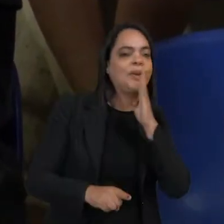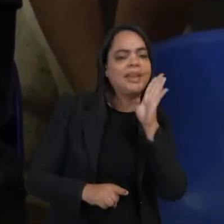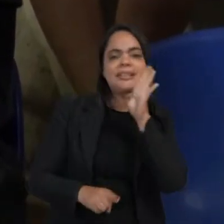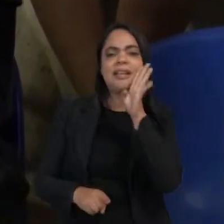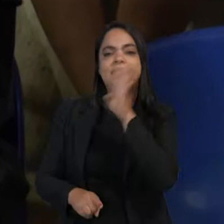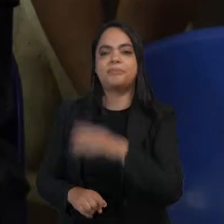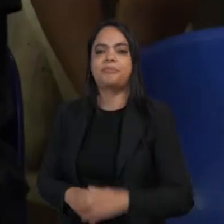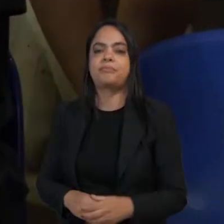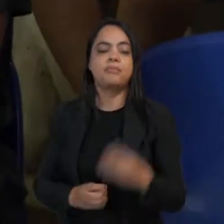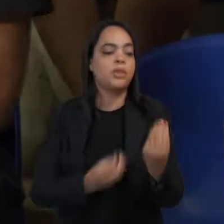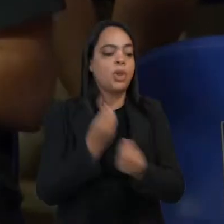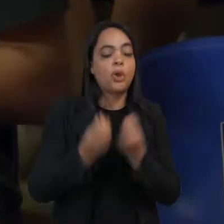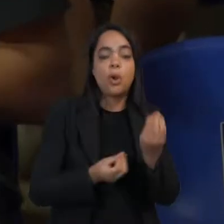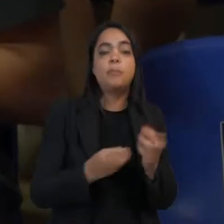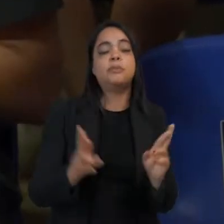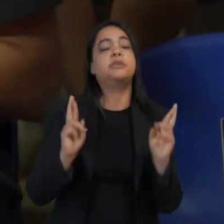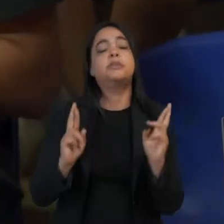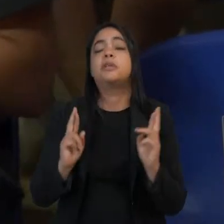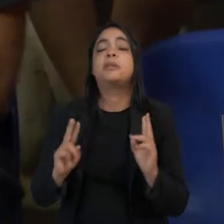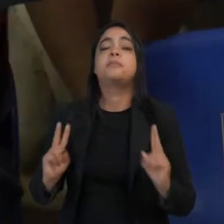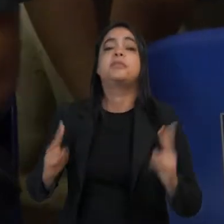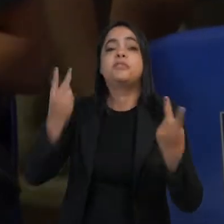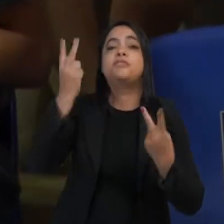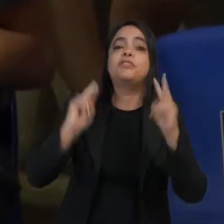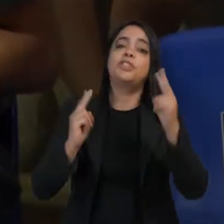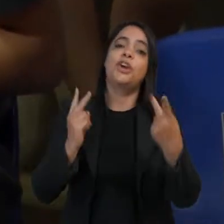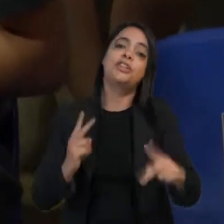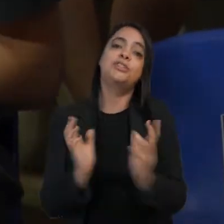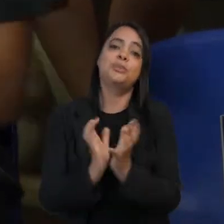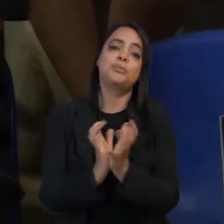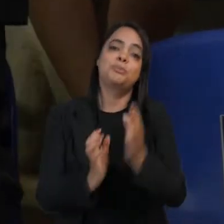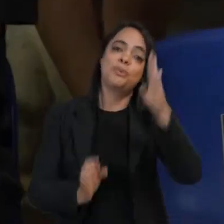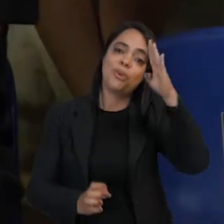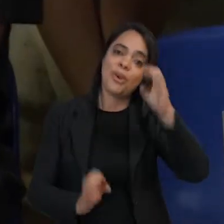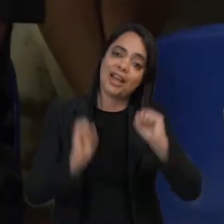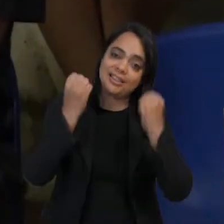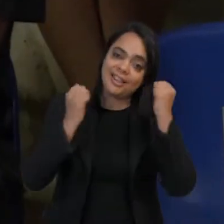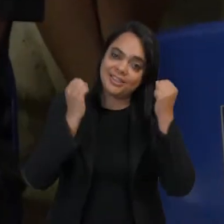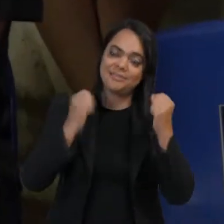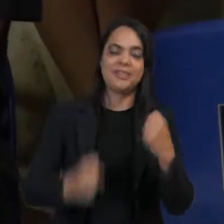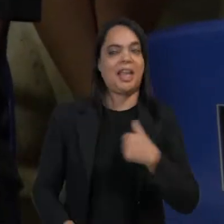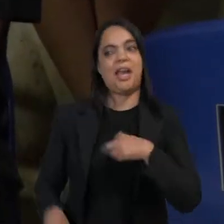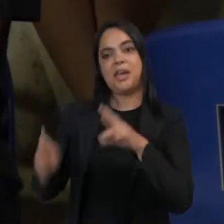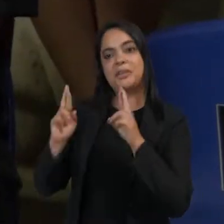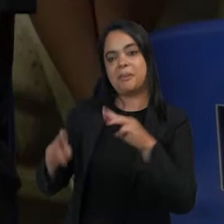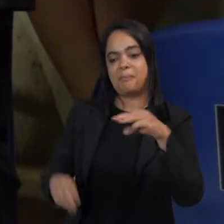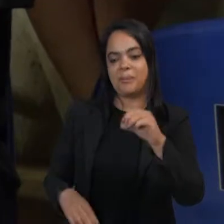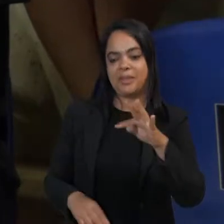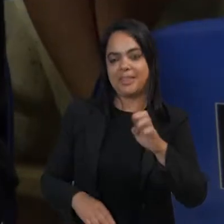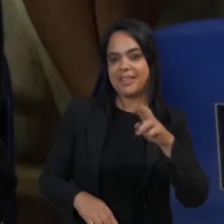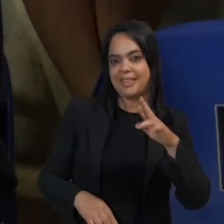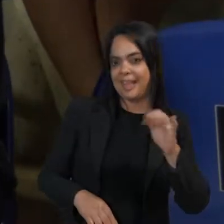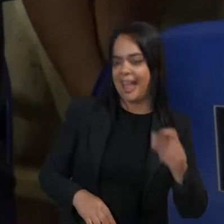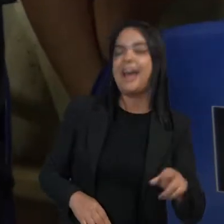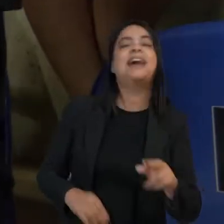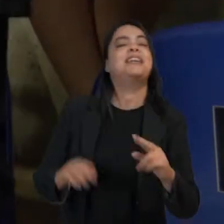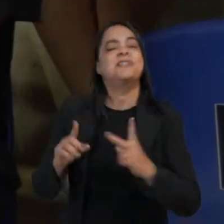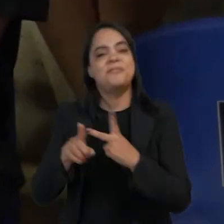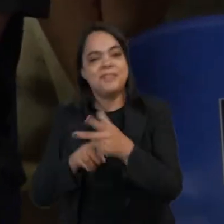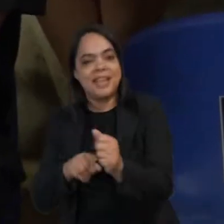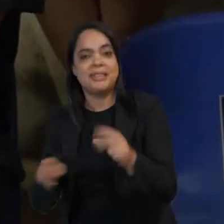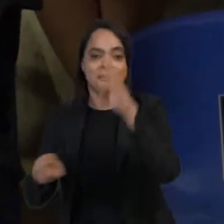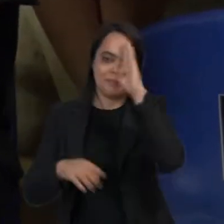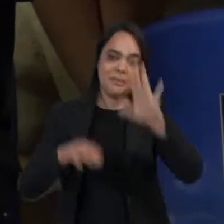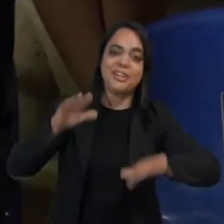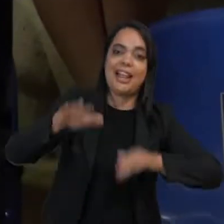conhecer, é bem legal. E como que tá a expectativa para as vitórias da sua atleta? Eu espero que a Monetária ganhe tudo, principalmente o time de natação que eu faço